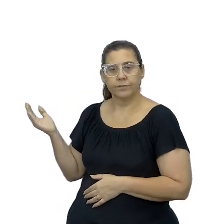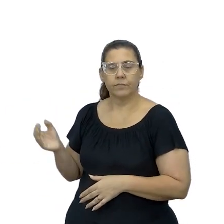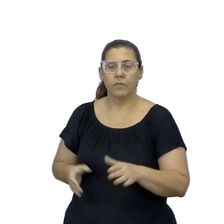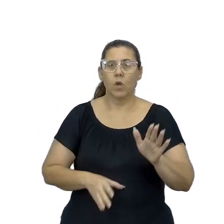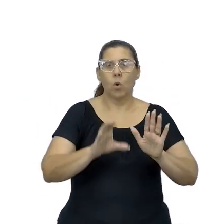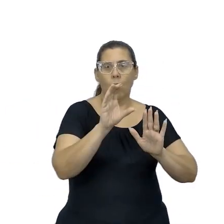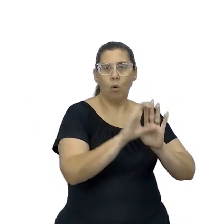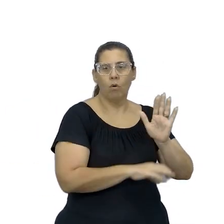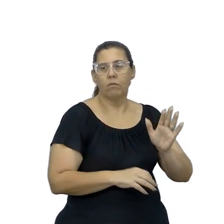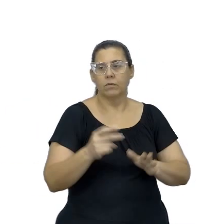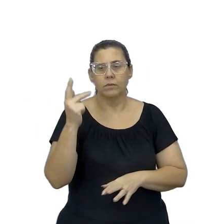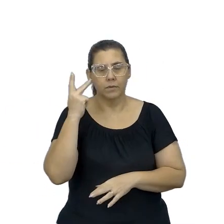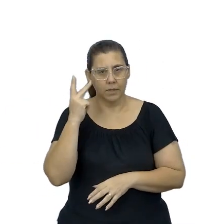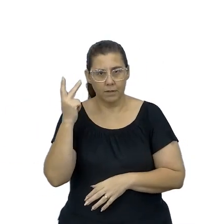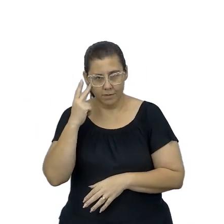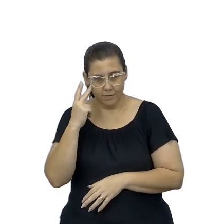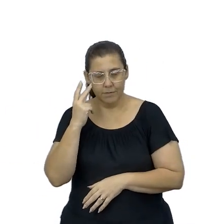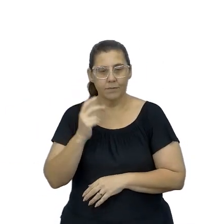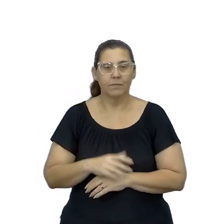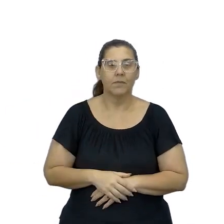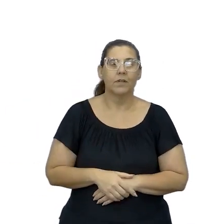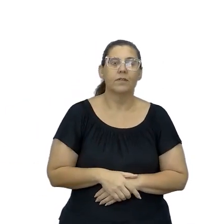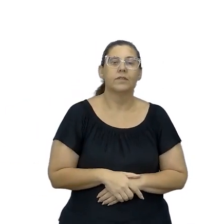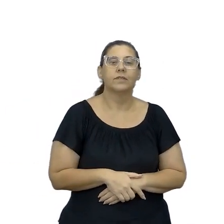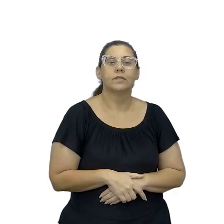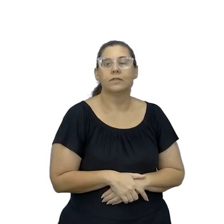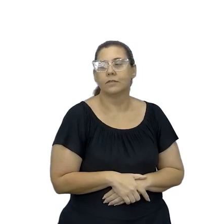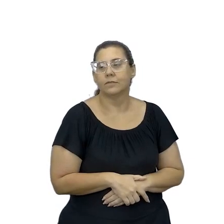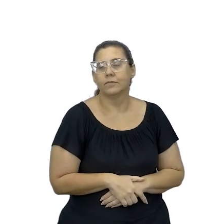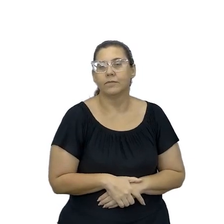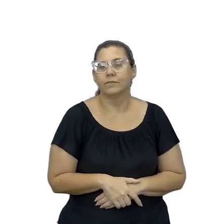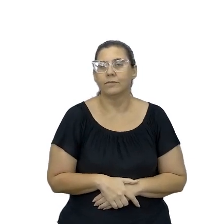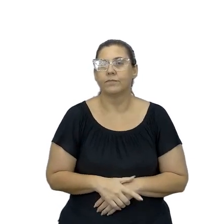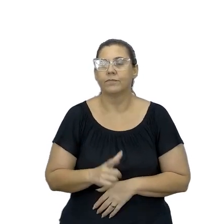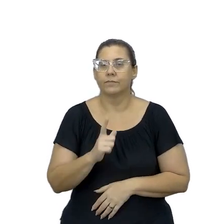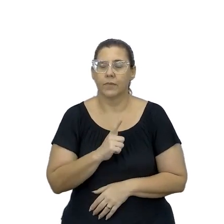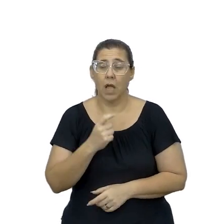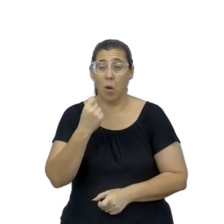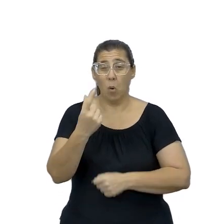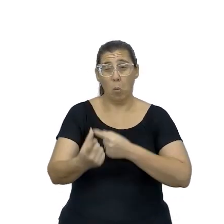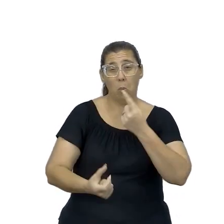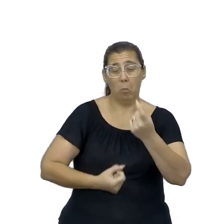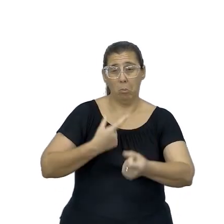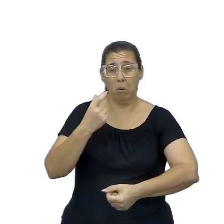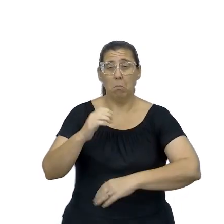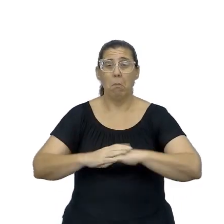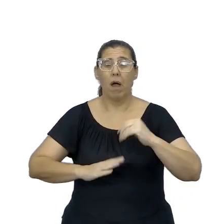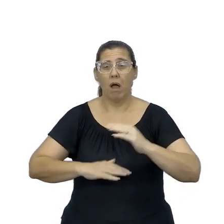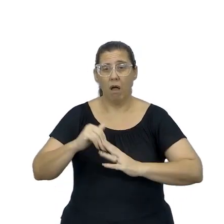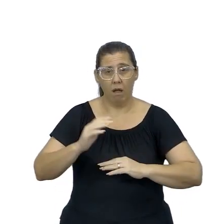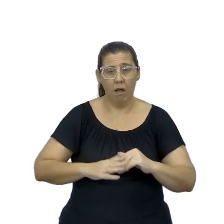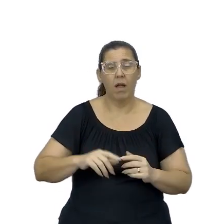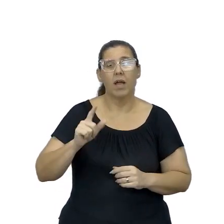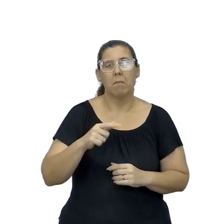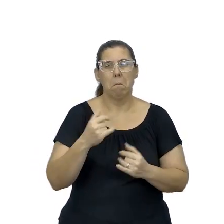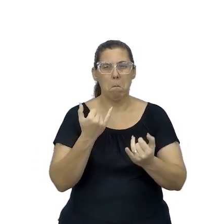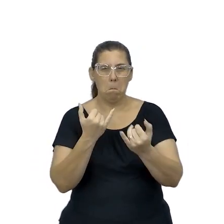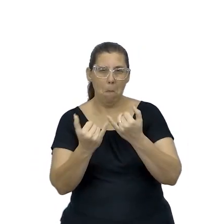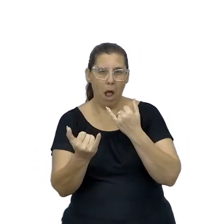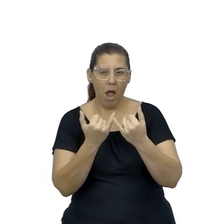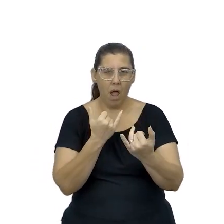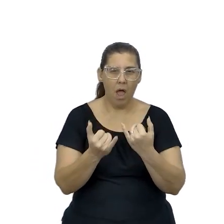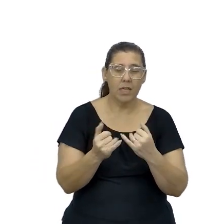currículo paulista, lá dentro da matriz de habilidades essenciais, a gente tem algumas habilidades que são